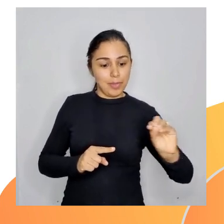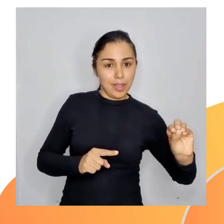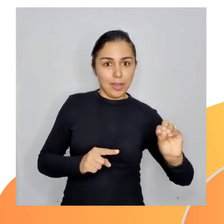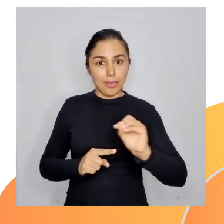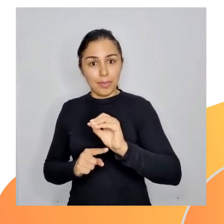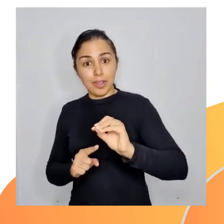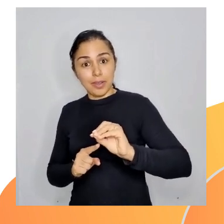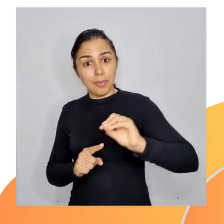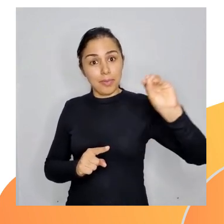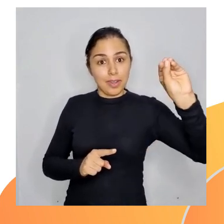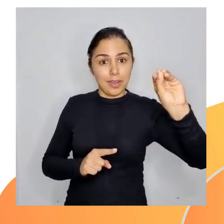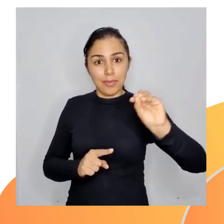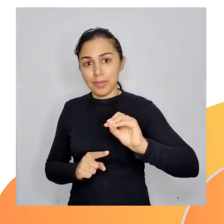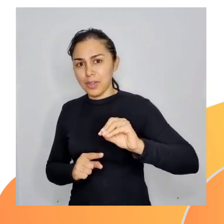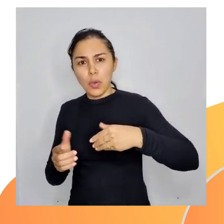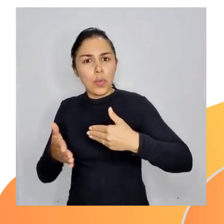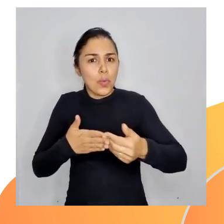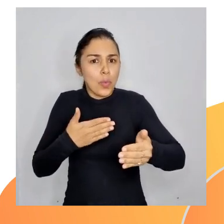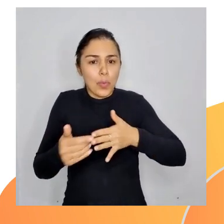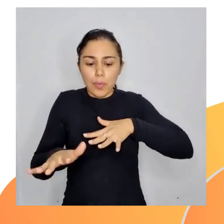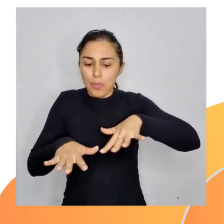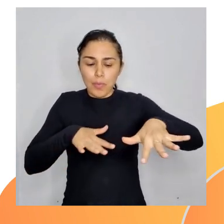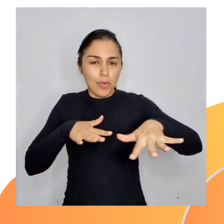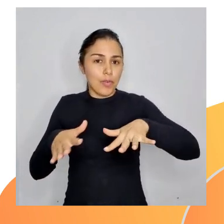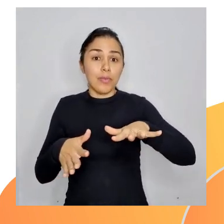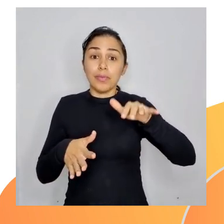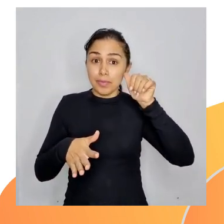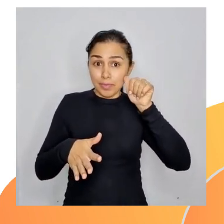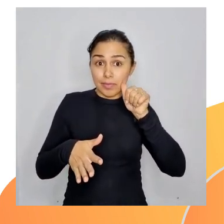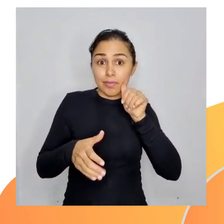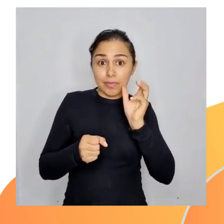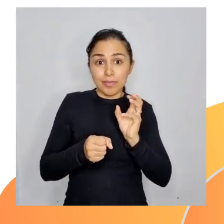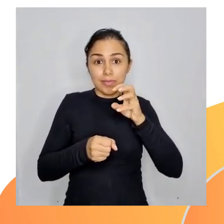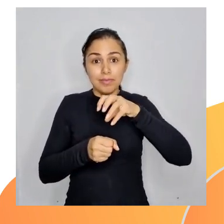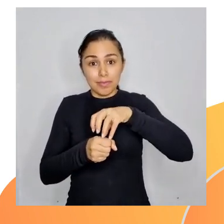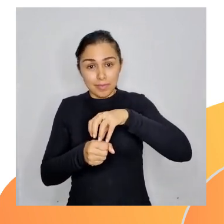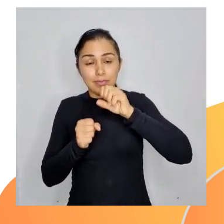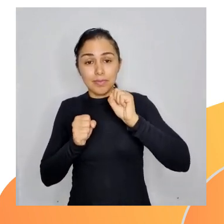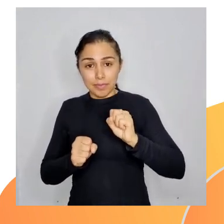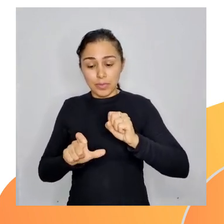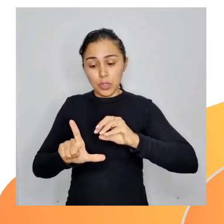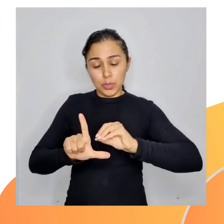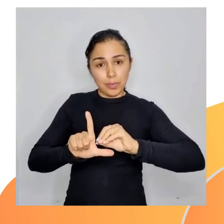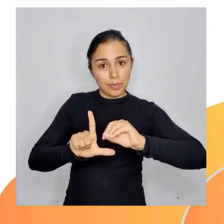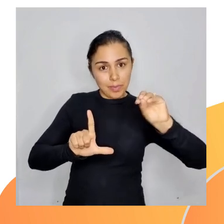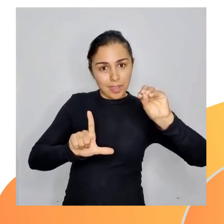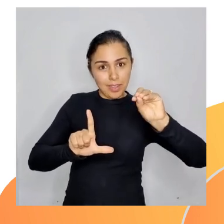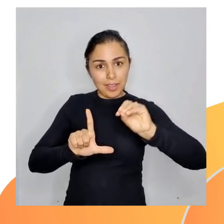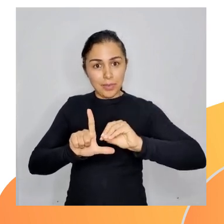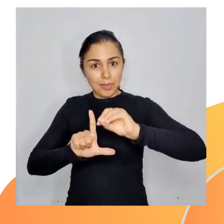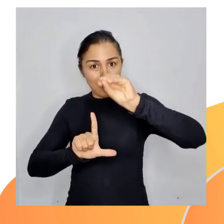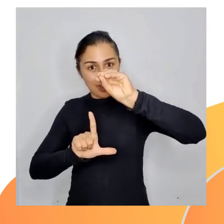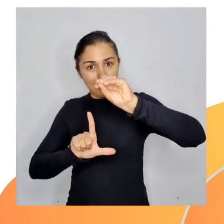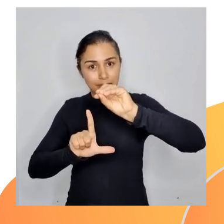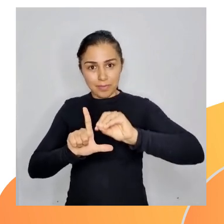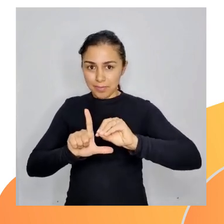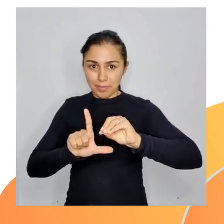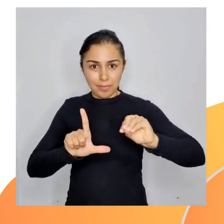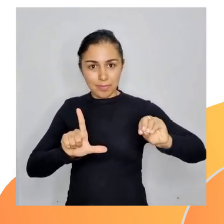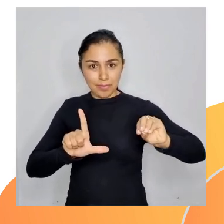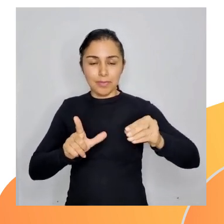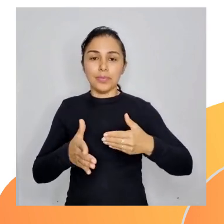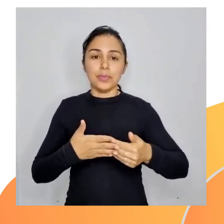lateral, como também eu posso desenvolver ela de maneira diagonais, certo? Passando aqui agora